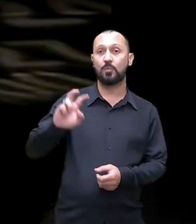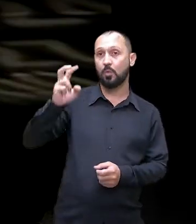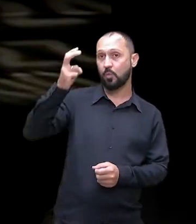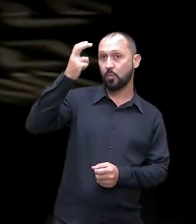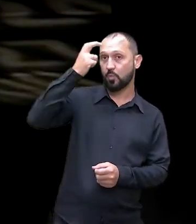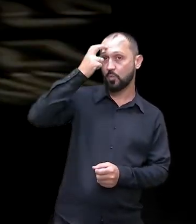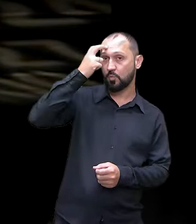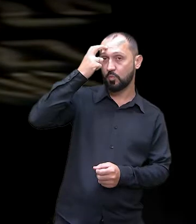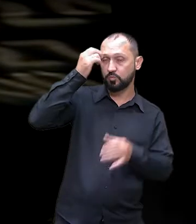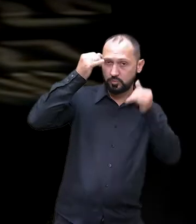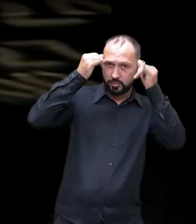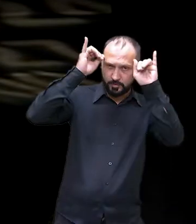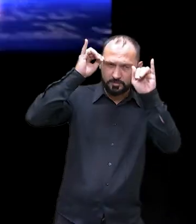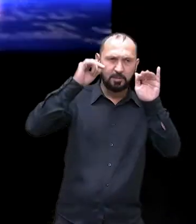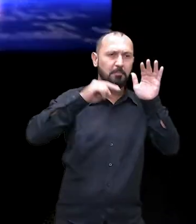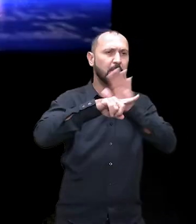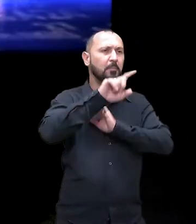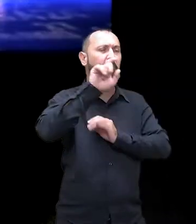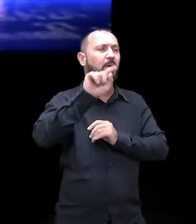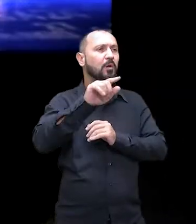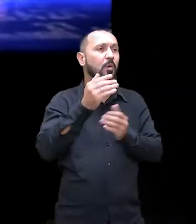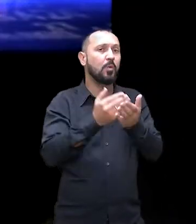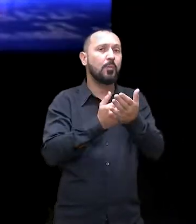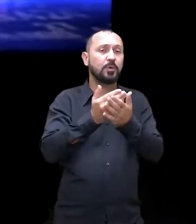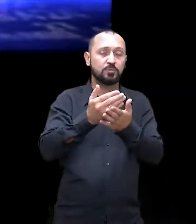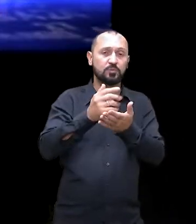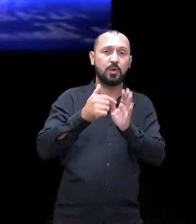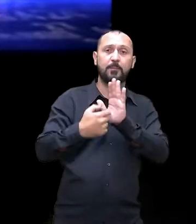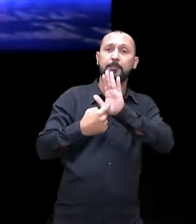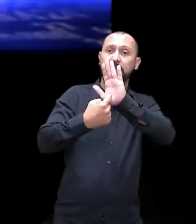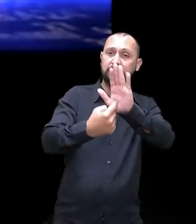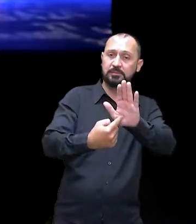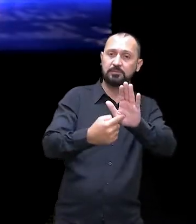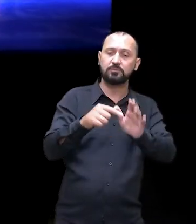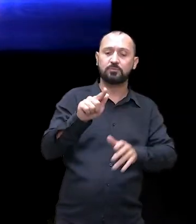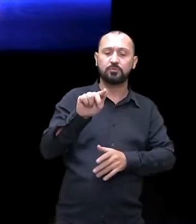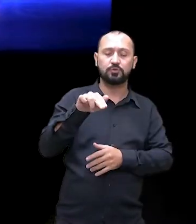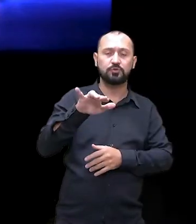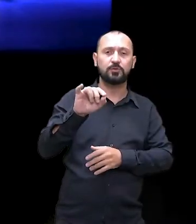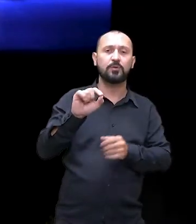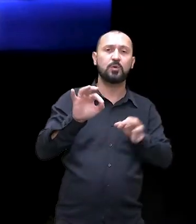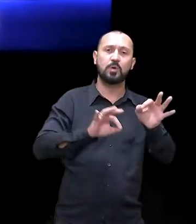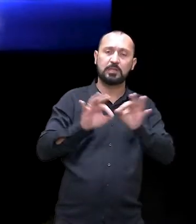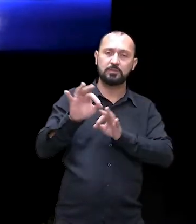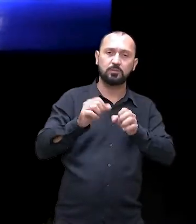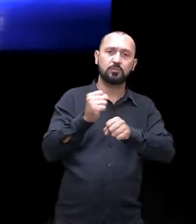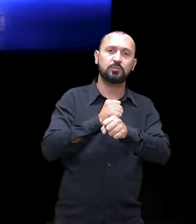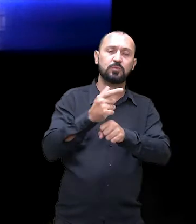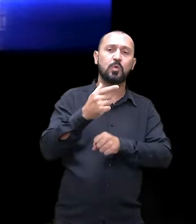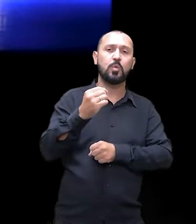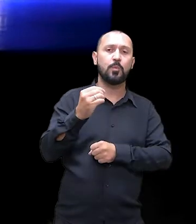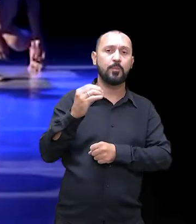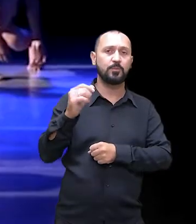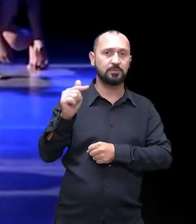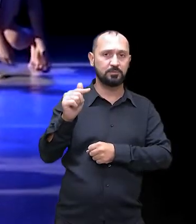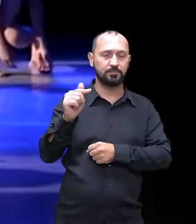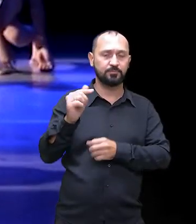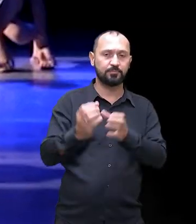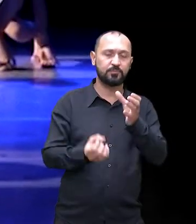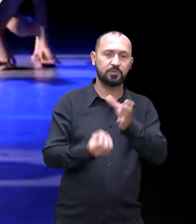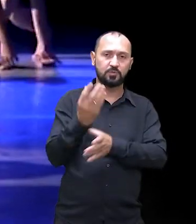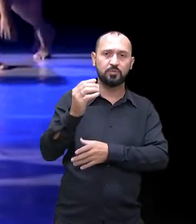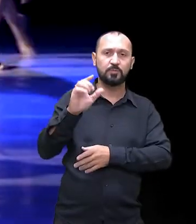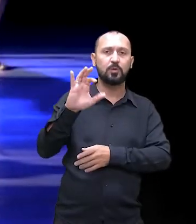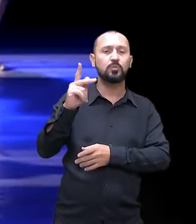Cultura bovina, a pergunta deu nome ao espetáculo da ginga Cia de Dança, realizado em 2007, criado por